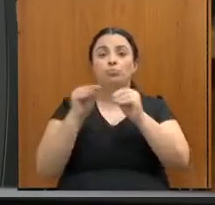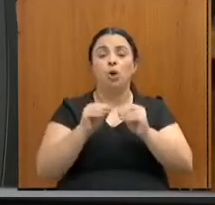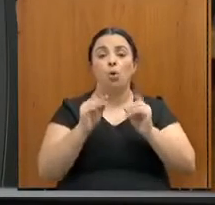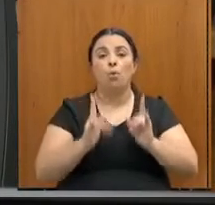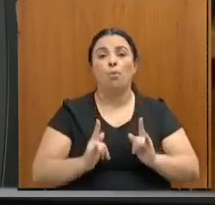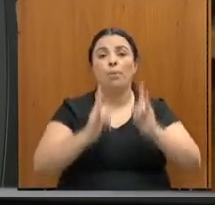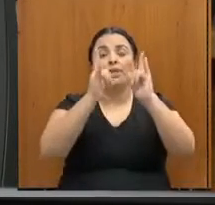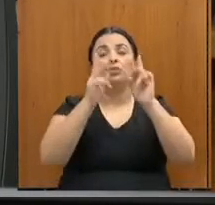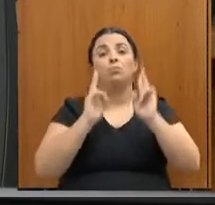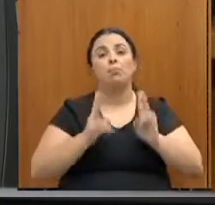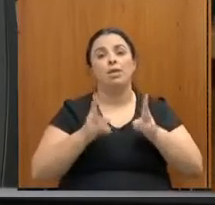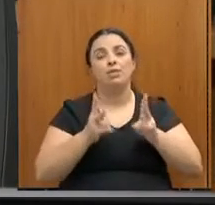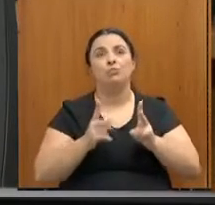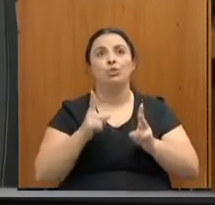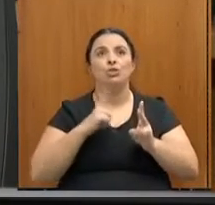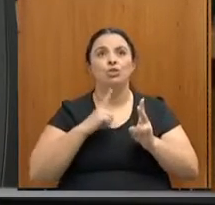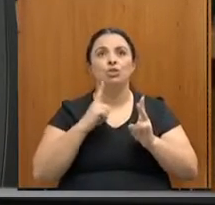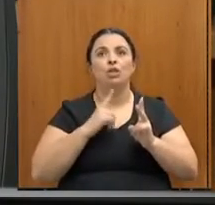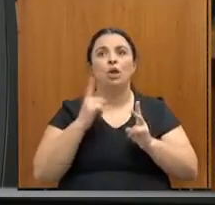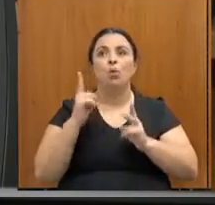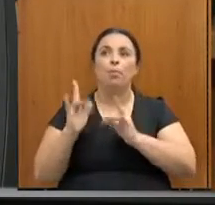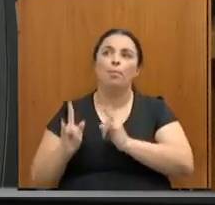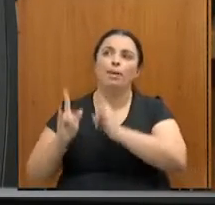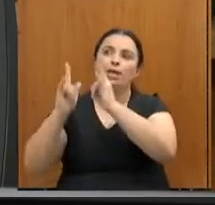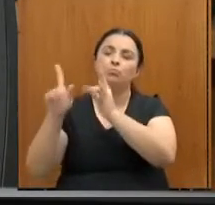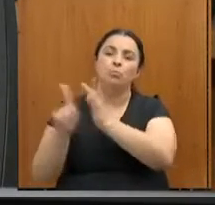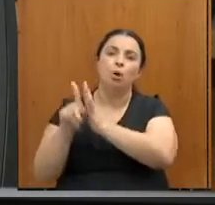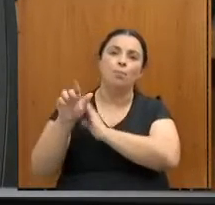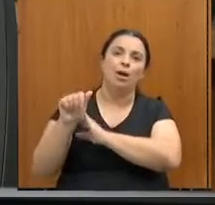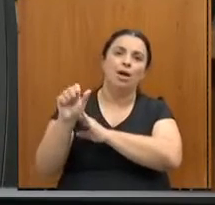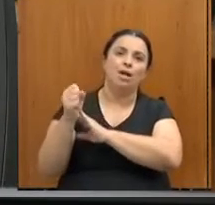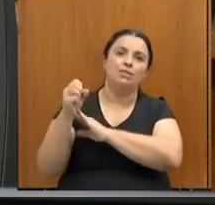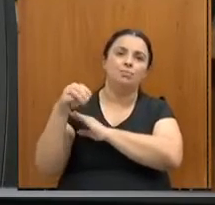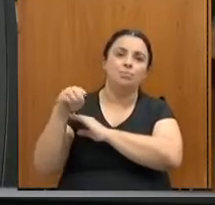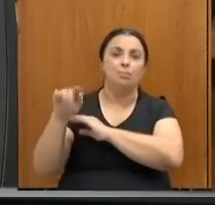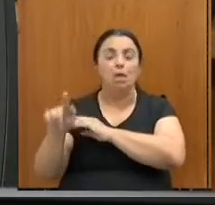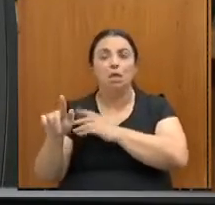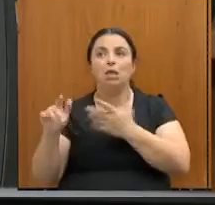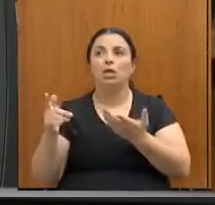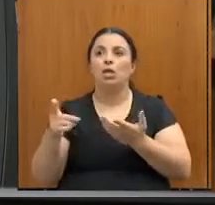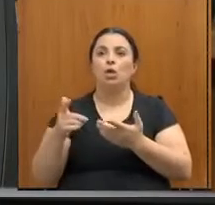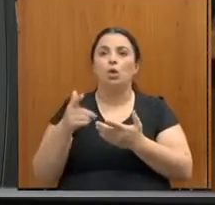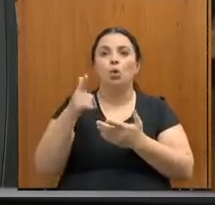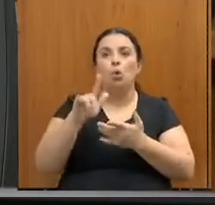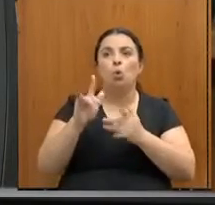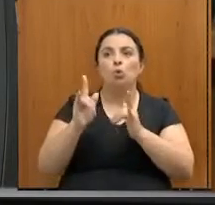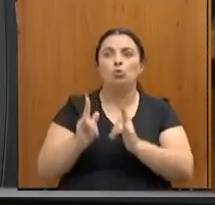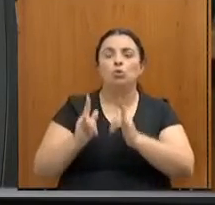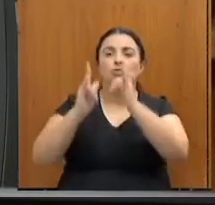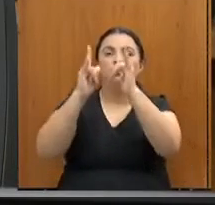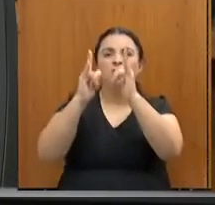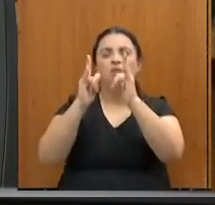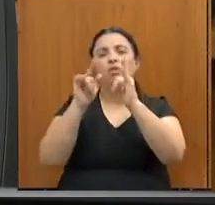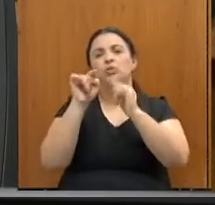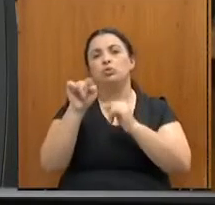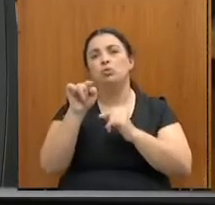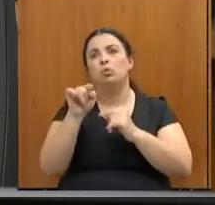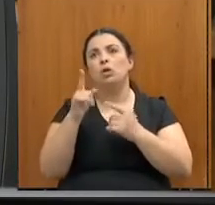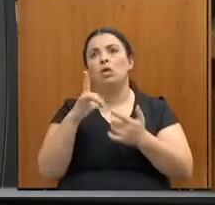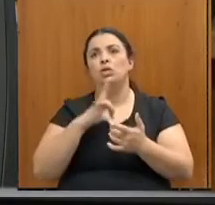em um edifício vimos uma difícil muito grande é difícil Aureliano Chaves é